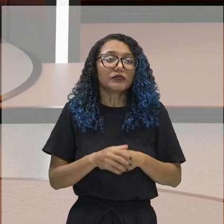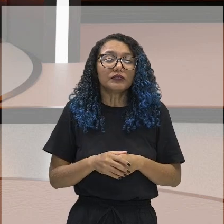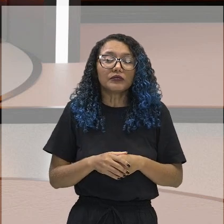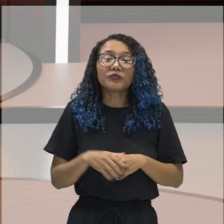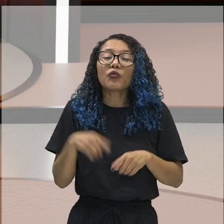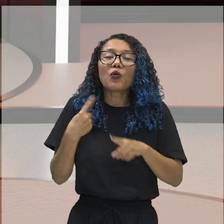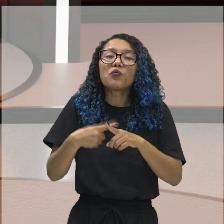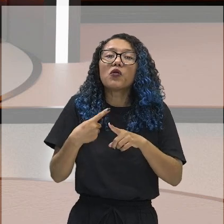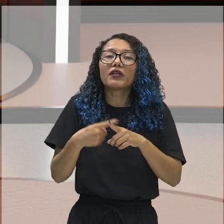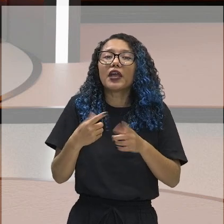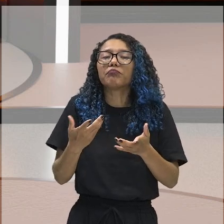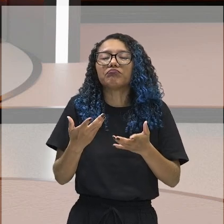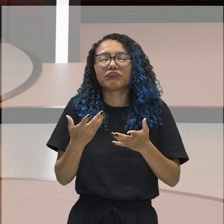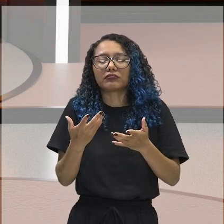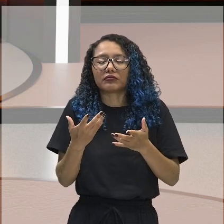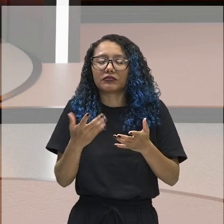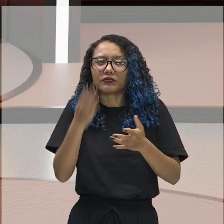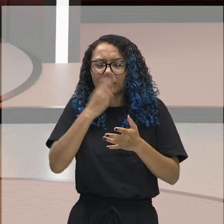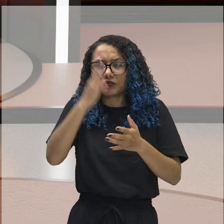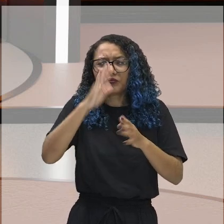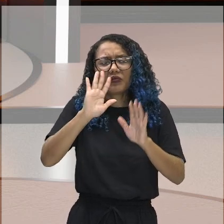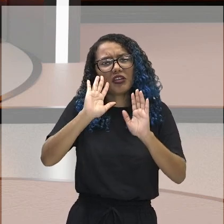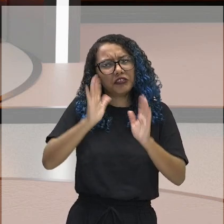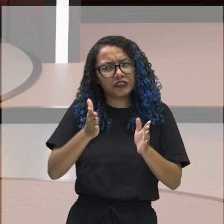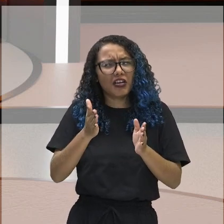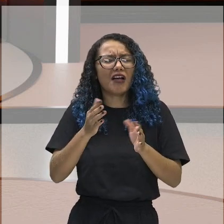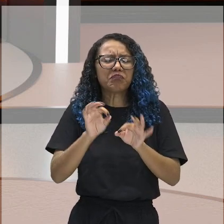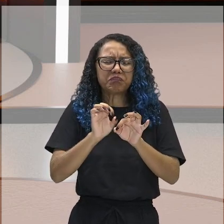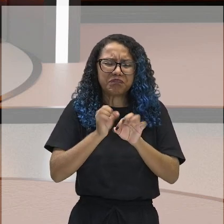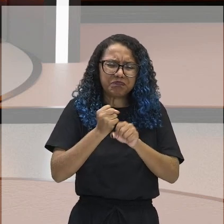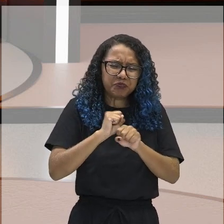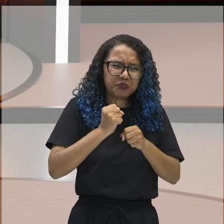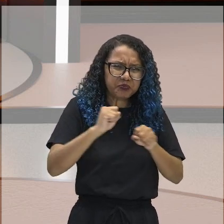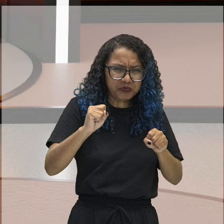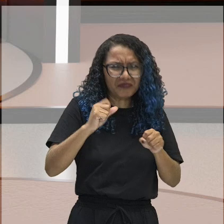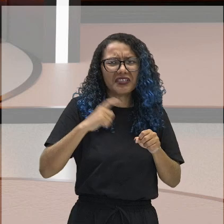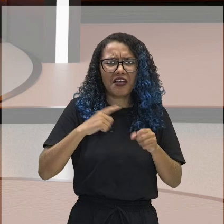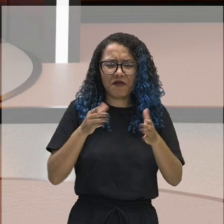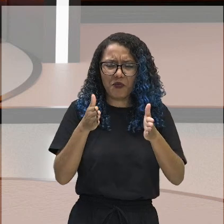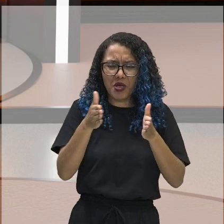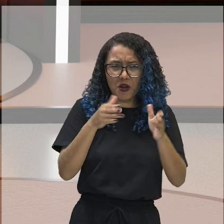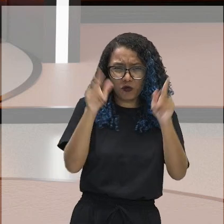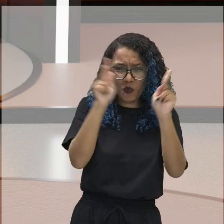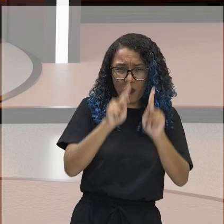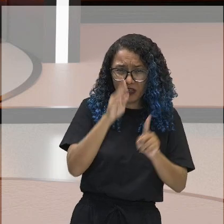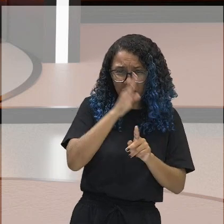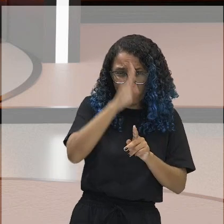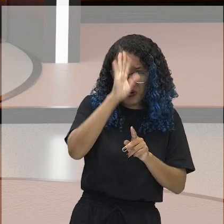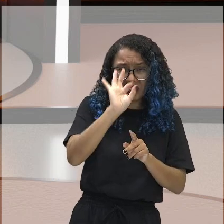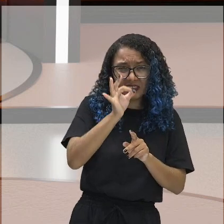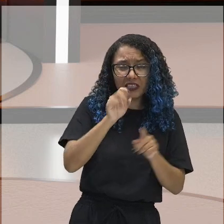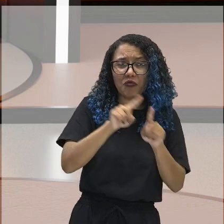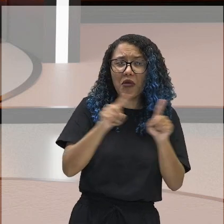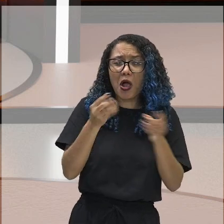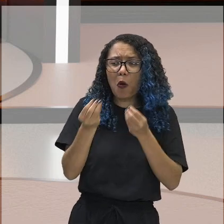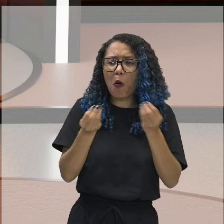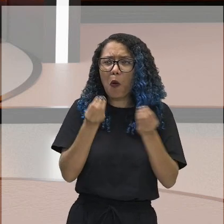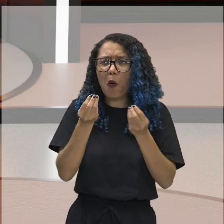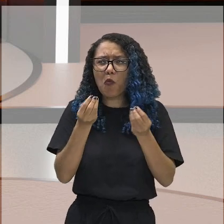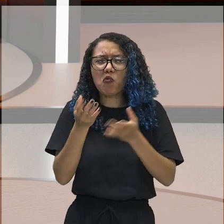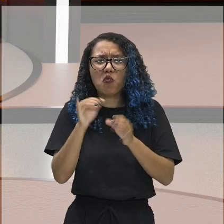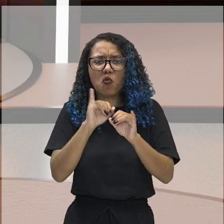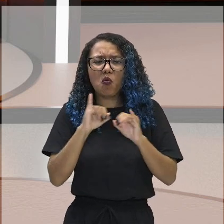então, de se expandir. Tivemos aí esse período, então, da Pax Romana e agora, como é que pode, então, né,